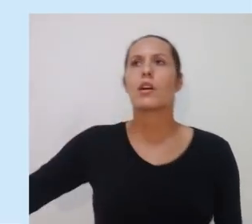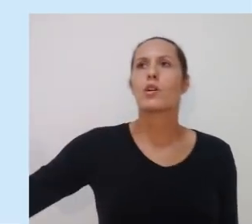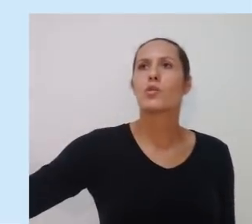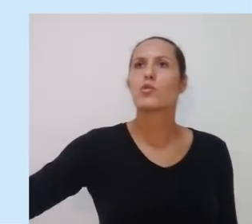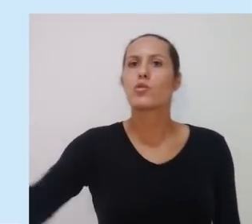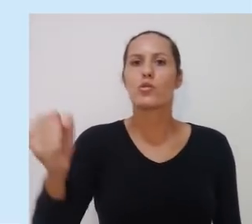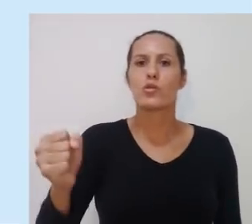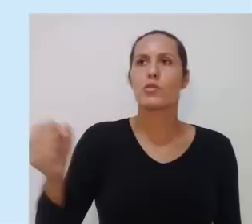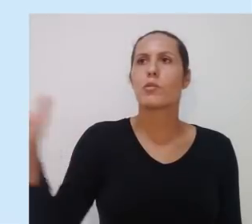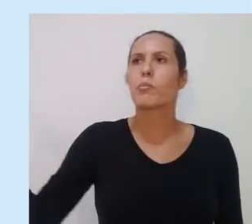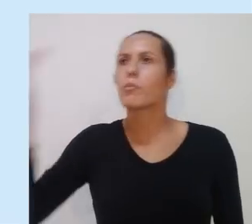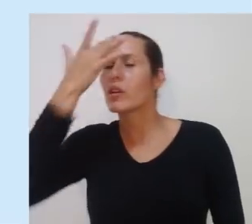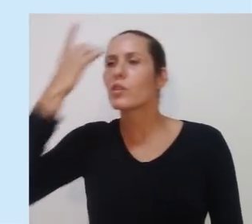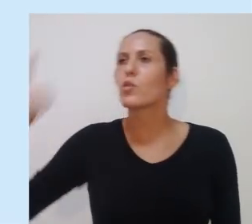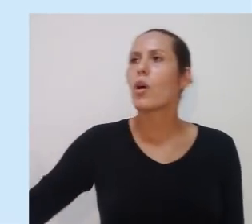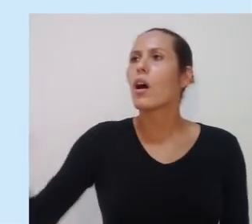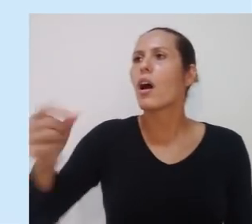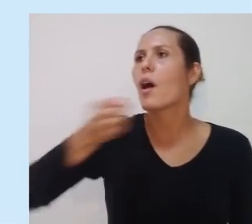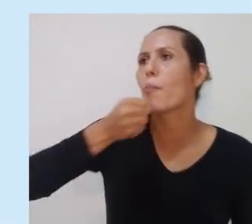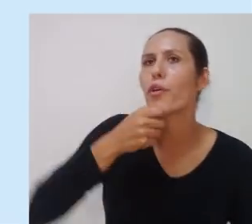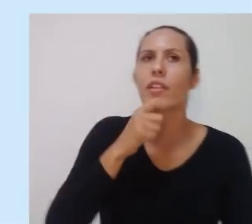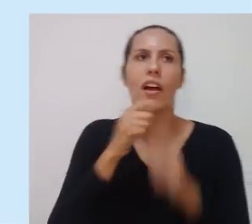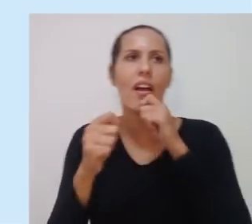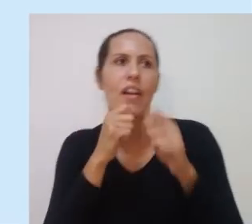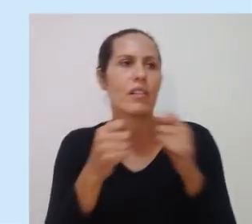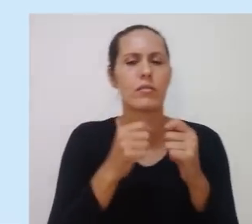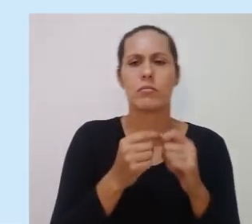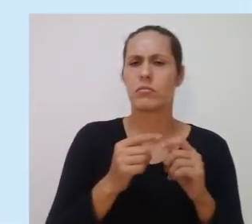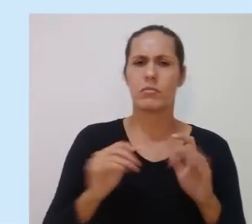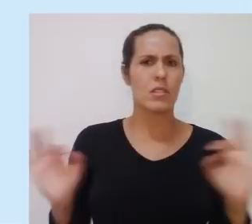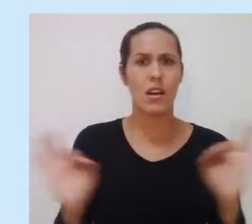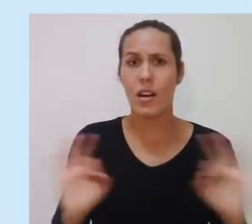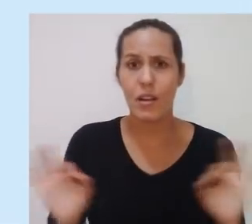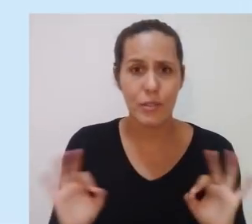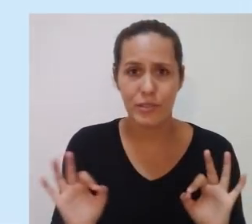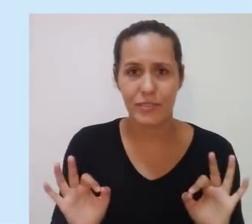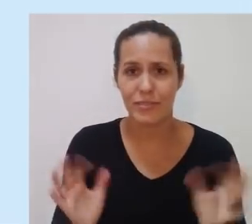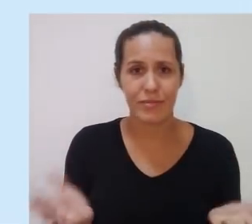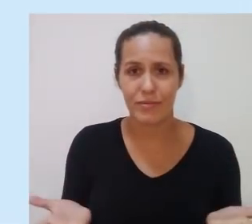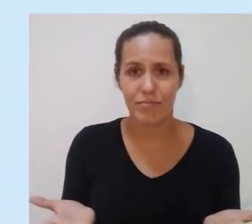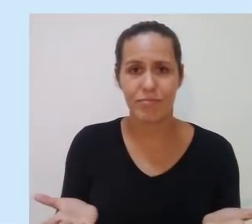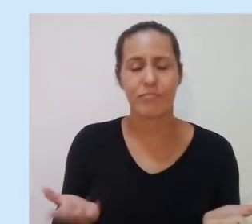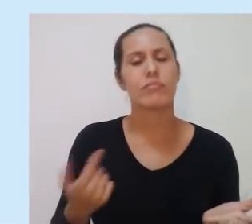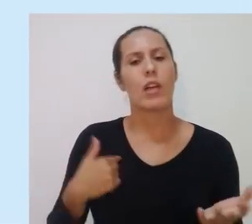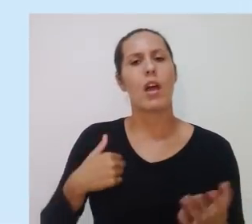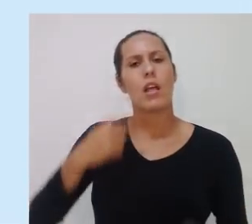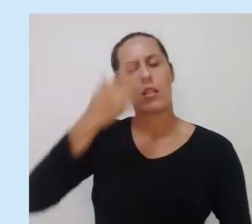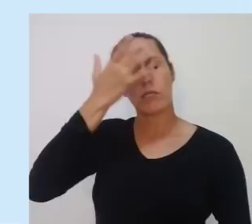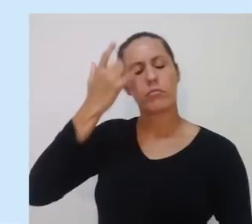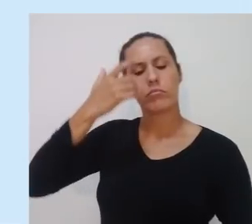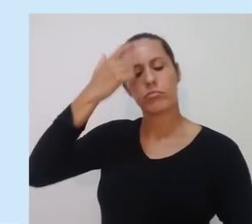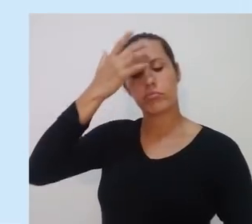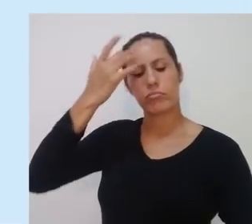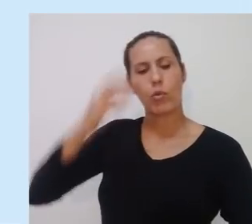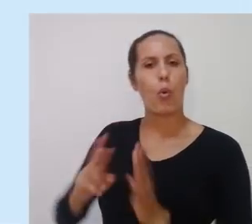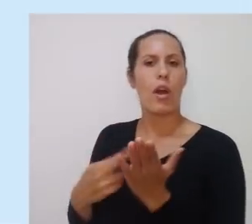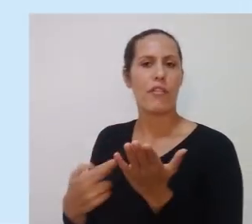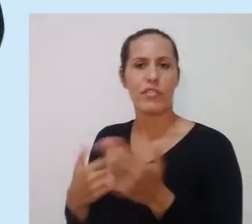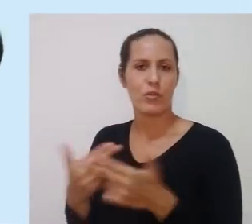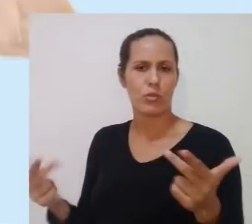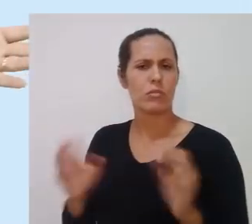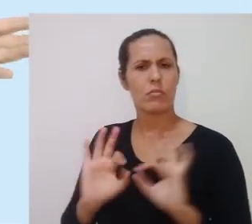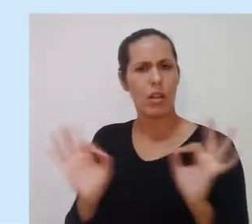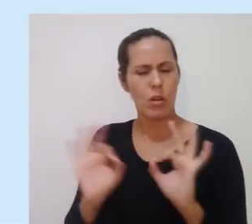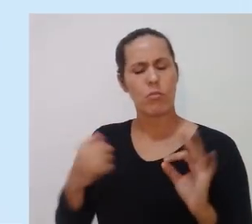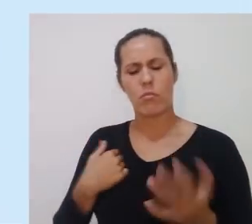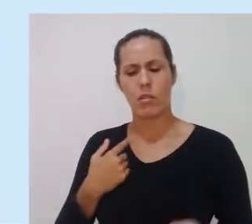participação ativa. Ninguém fica esperando chegar uma reportagem. Essas pessoas não ficam lá esperando chegar uma determinada TV, um